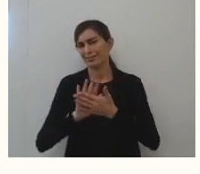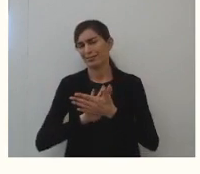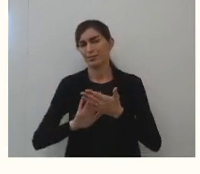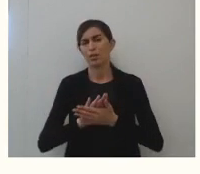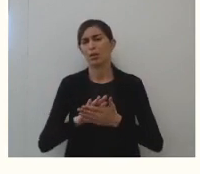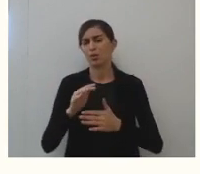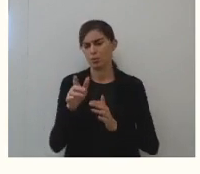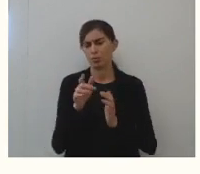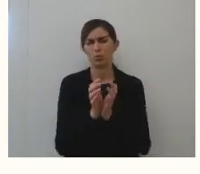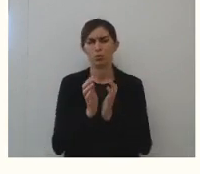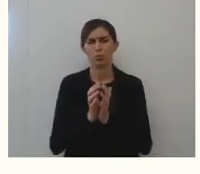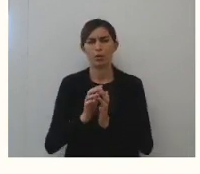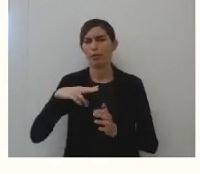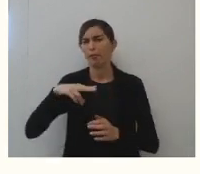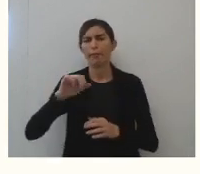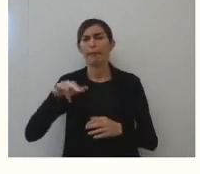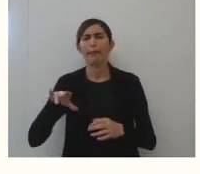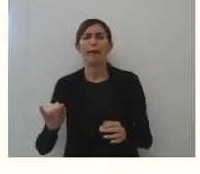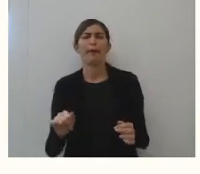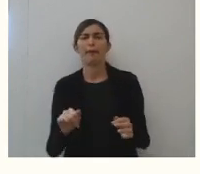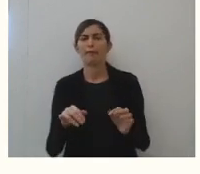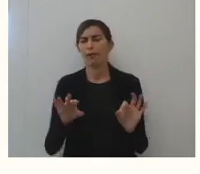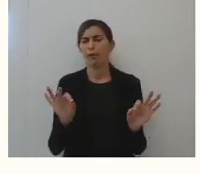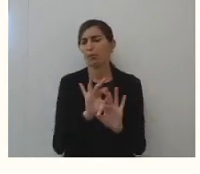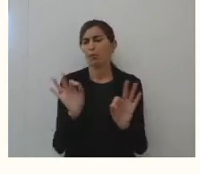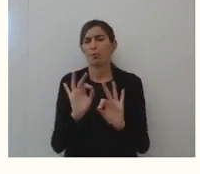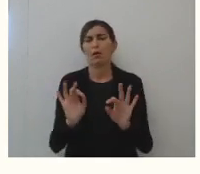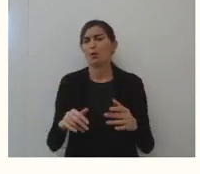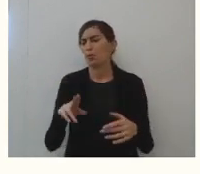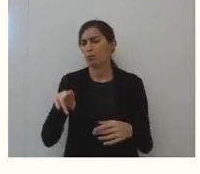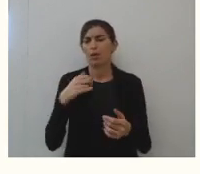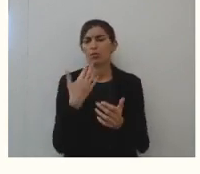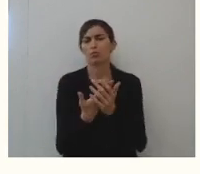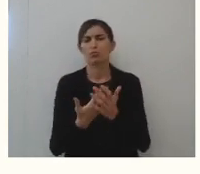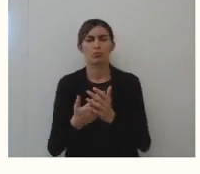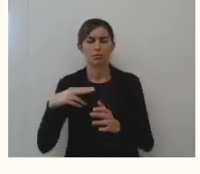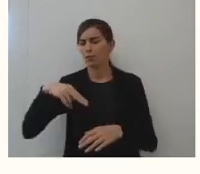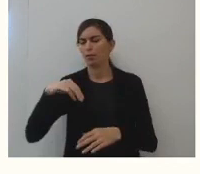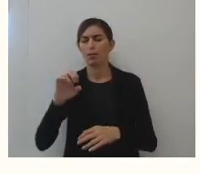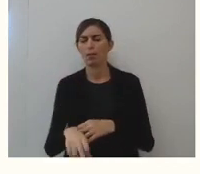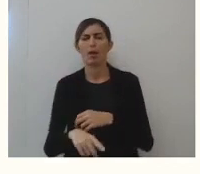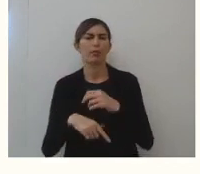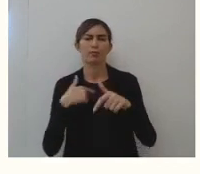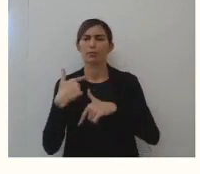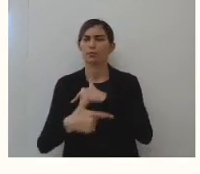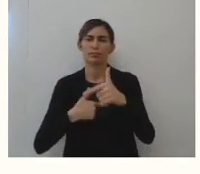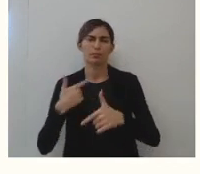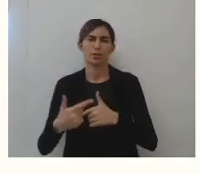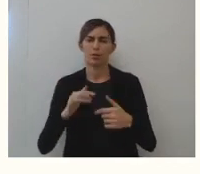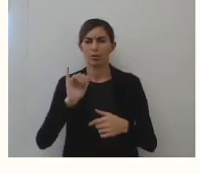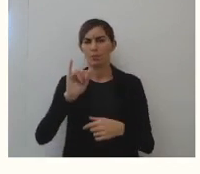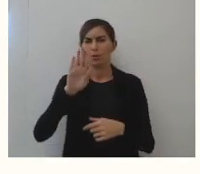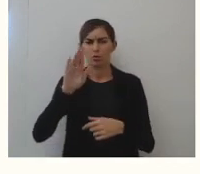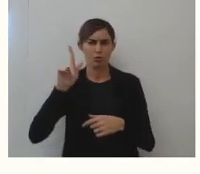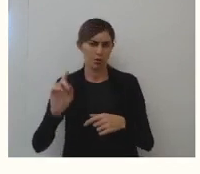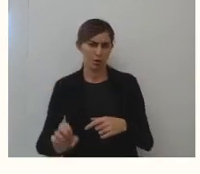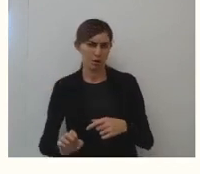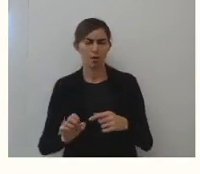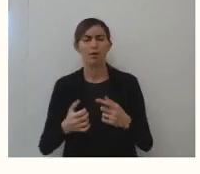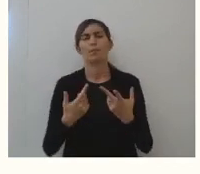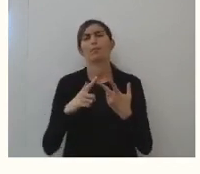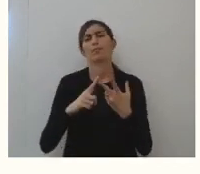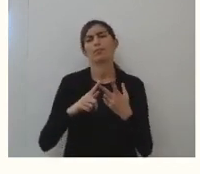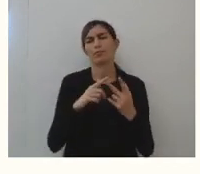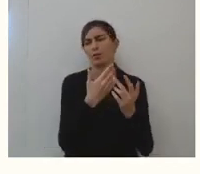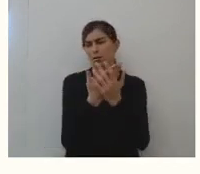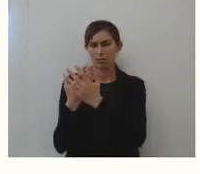essa categoria de nem-nem. Por que nem-nem? Nem estuda e nem trabalha. Segundo o IBGE, que é o Instituto Brasileiro de Geografia